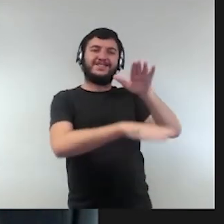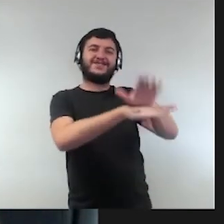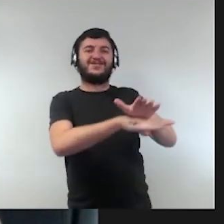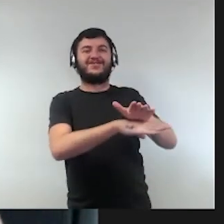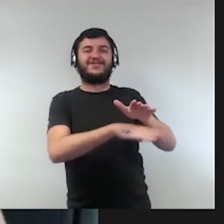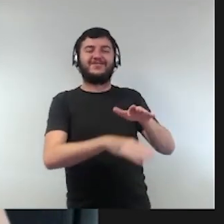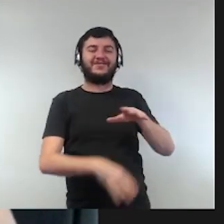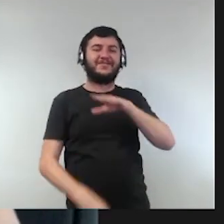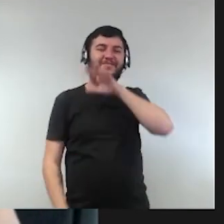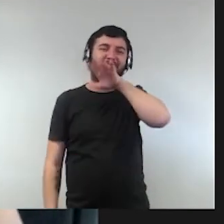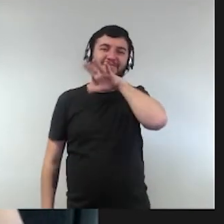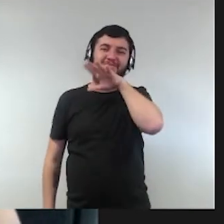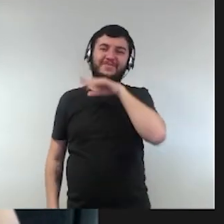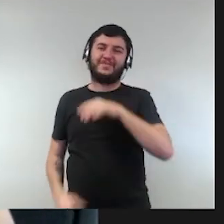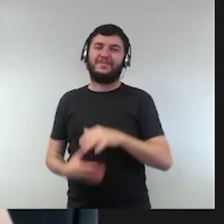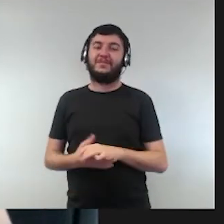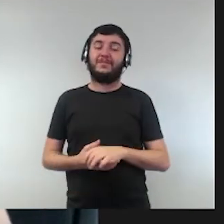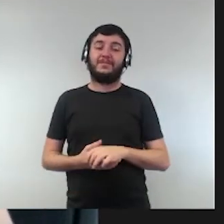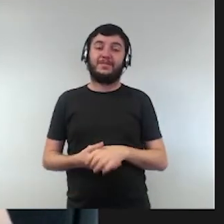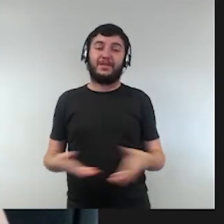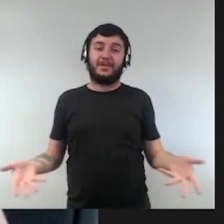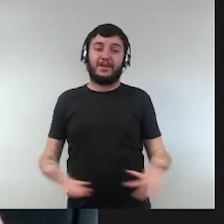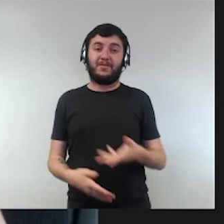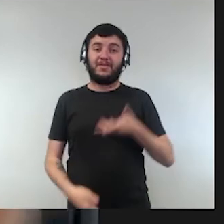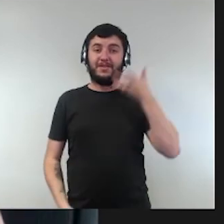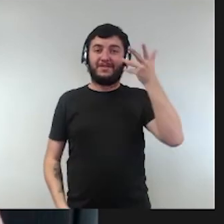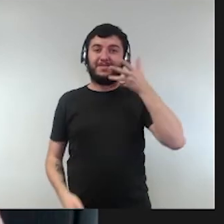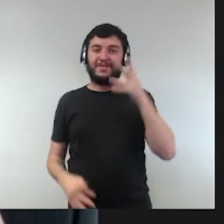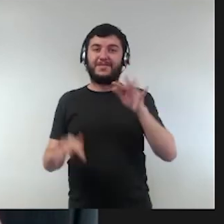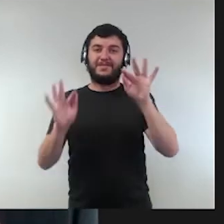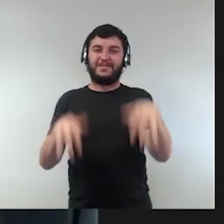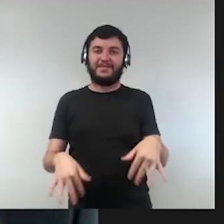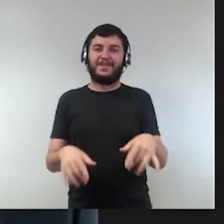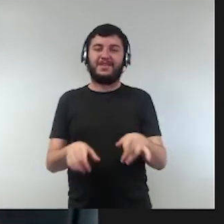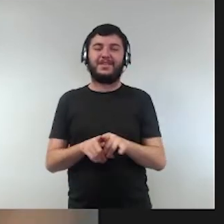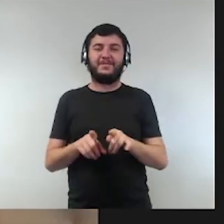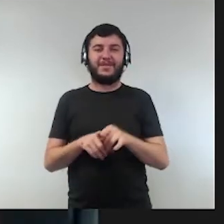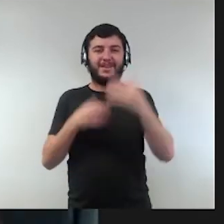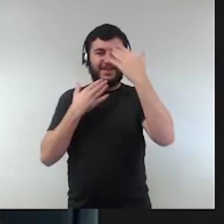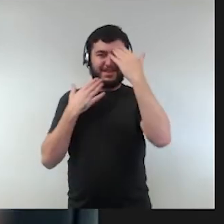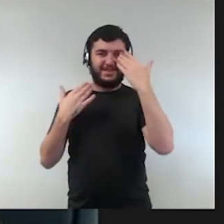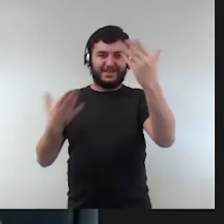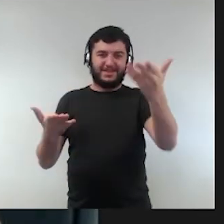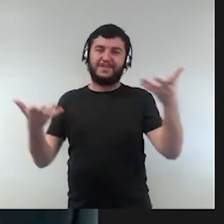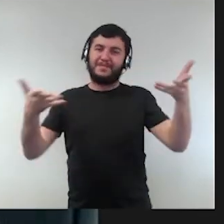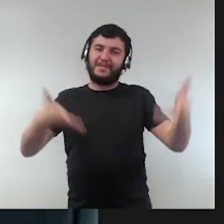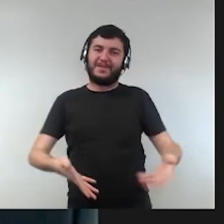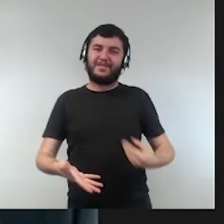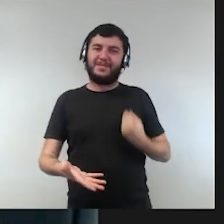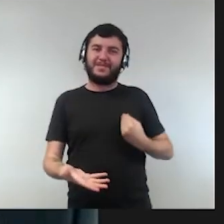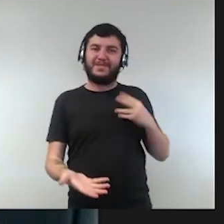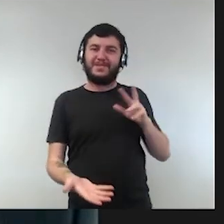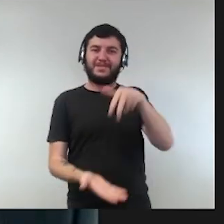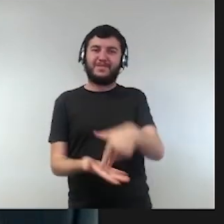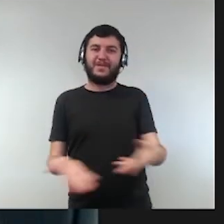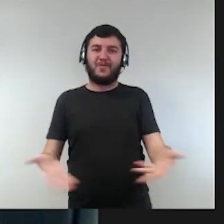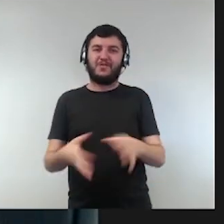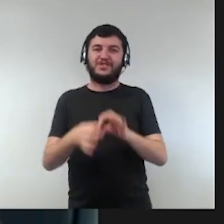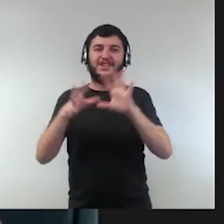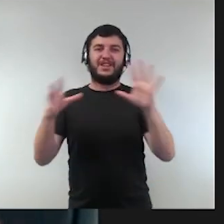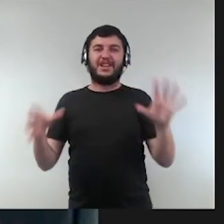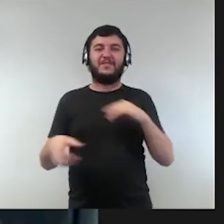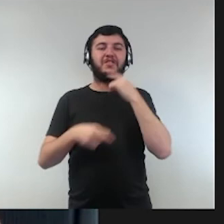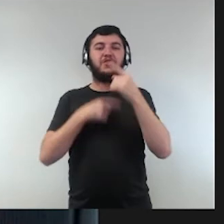animais. E encerro aqui com o meu agradecimento, minha participação, me coloco à disposição para qualquer tipo